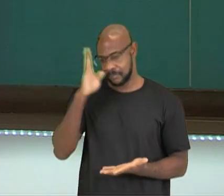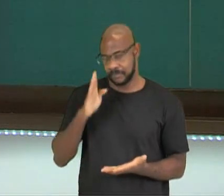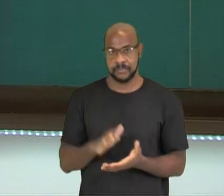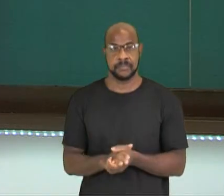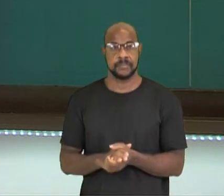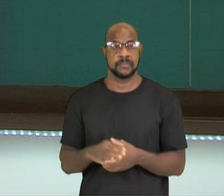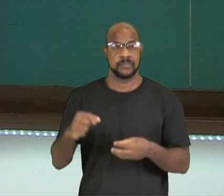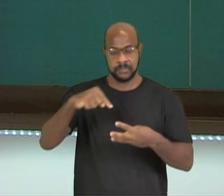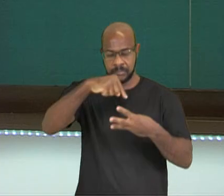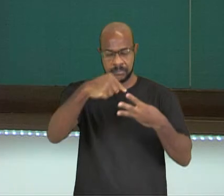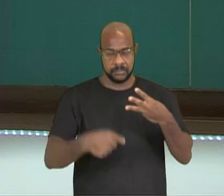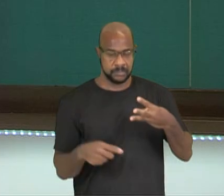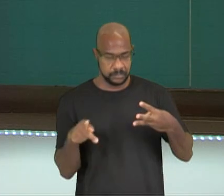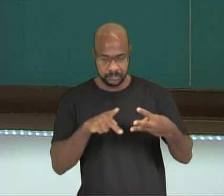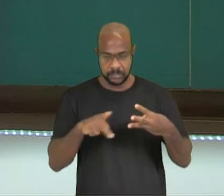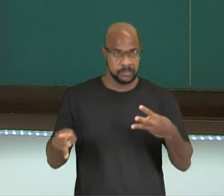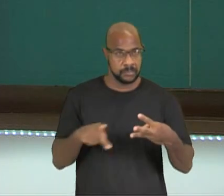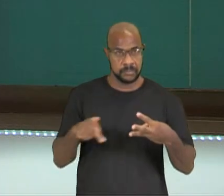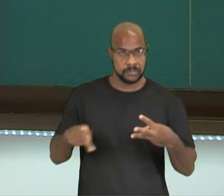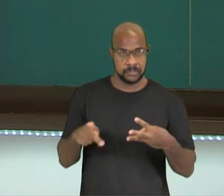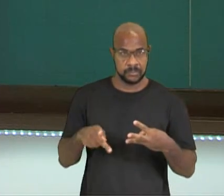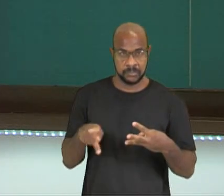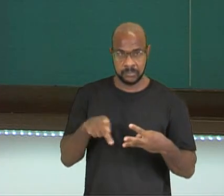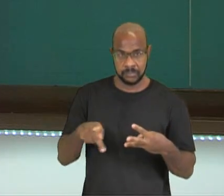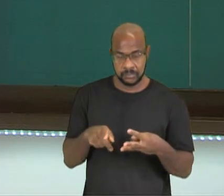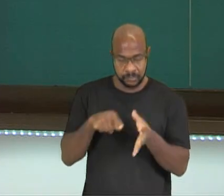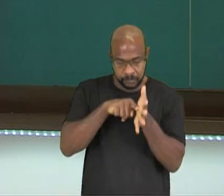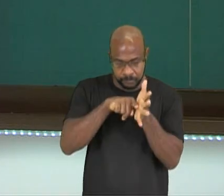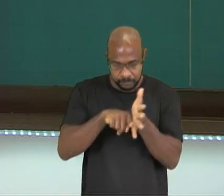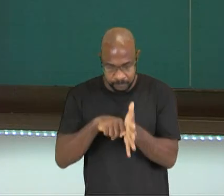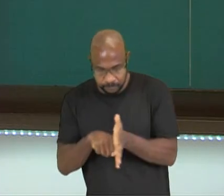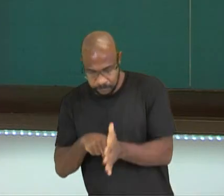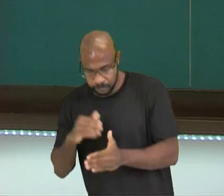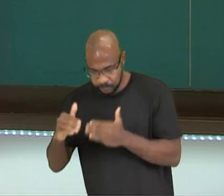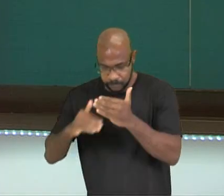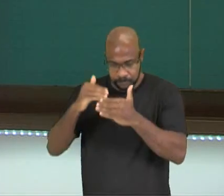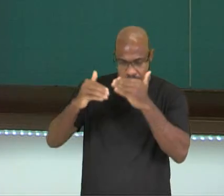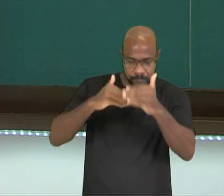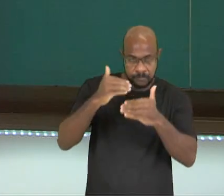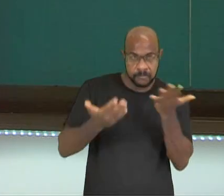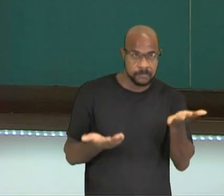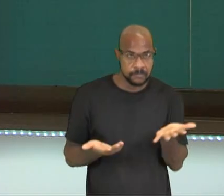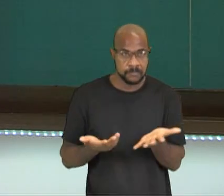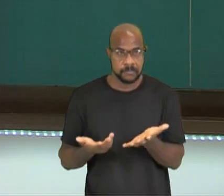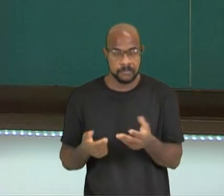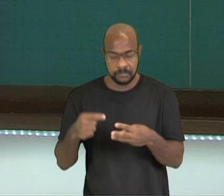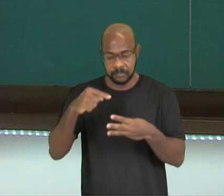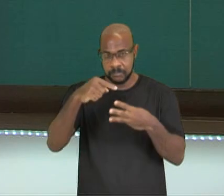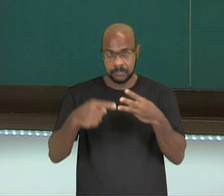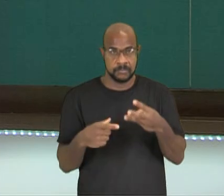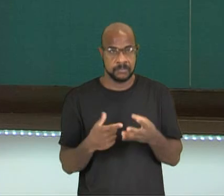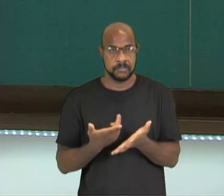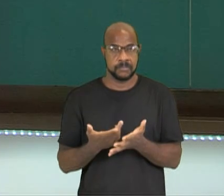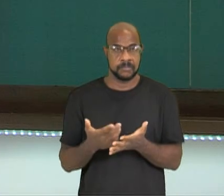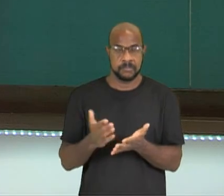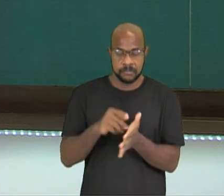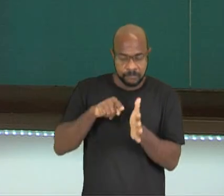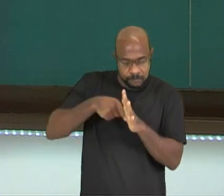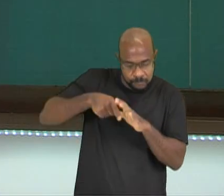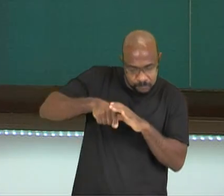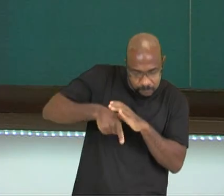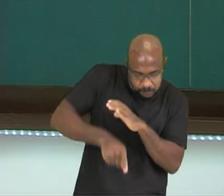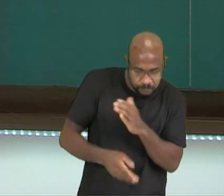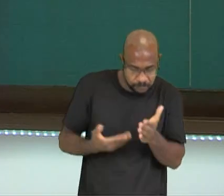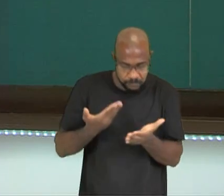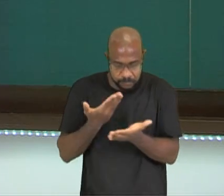geógrafos, que desenvolveram esse estudo sobre o relevo do Brasil. Um sempre aprofundando um pouquinho mais o que o outro